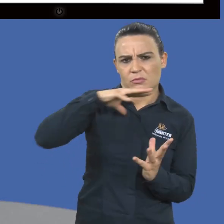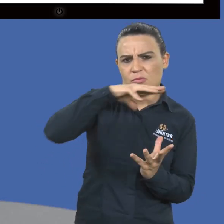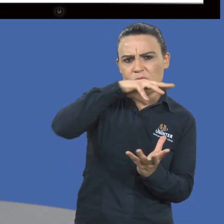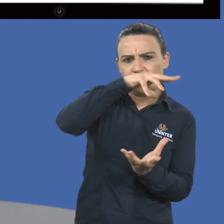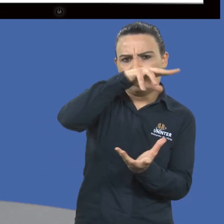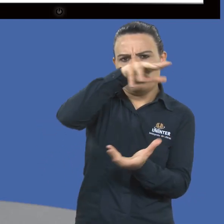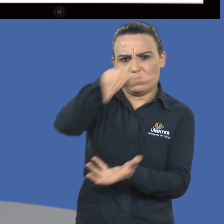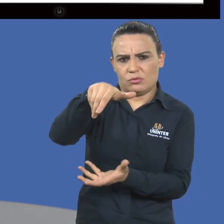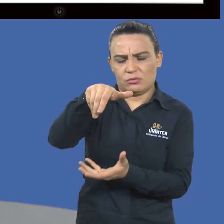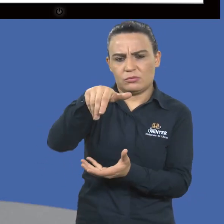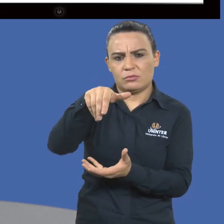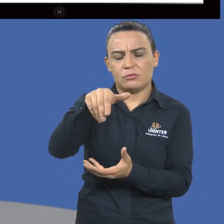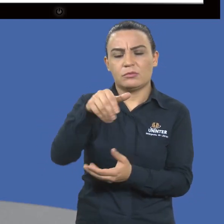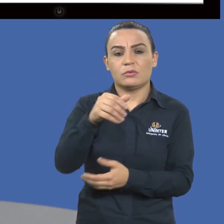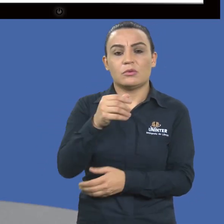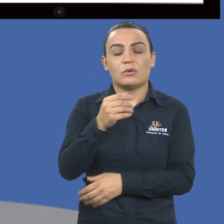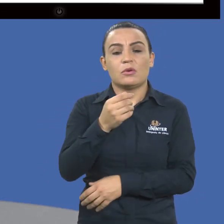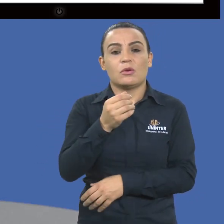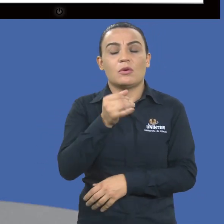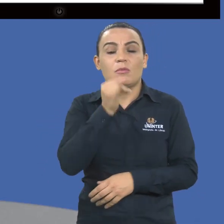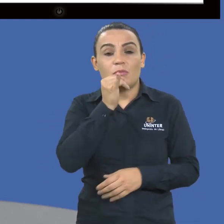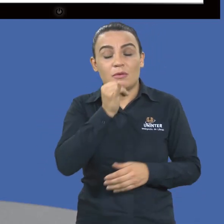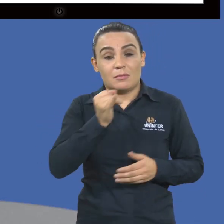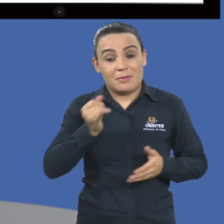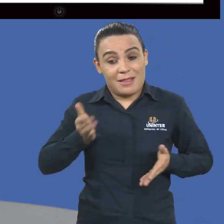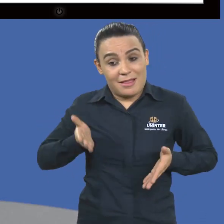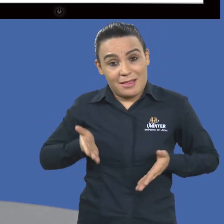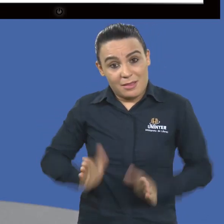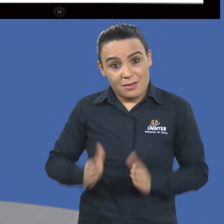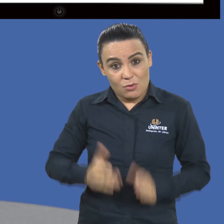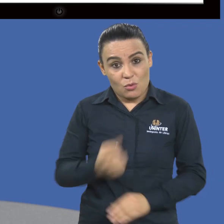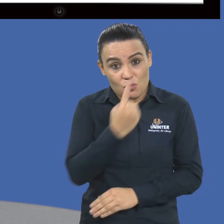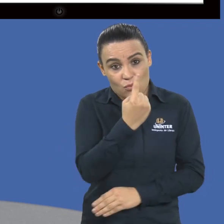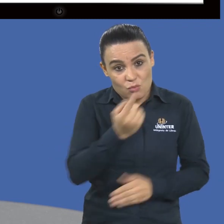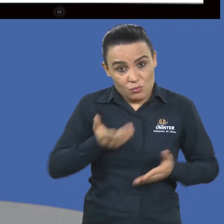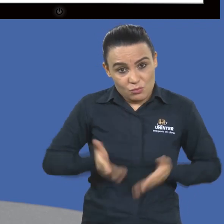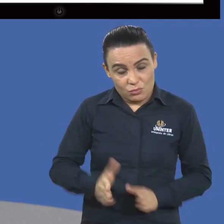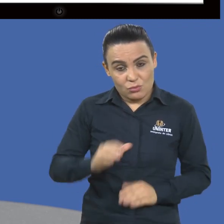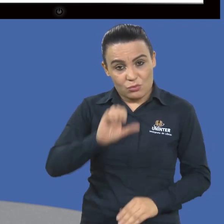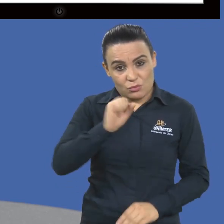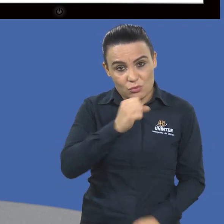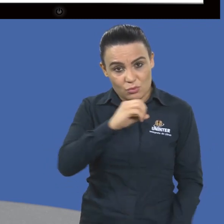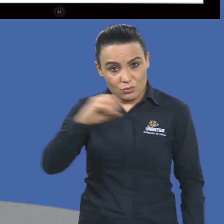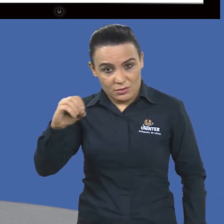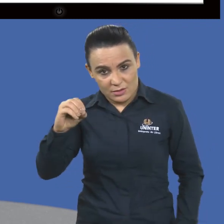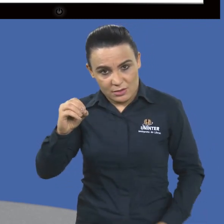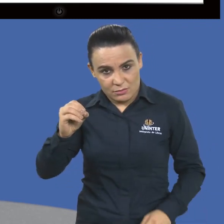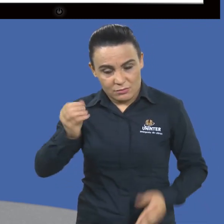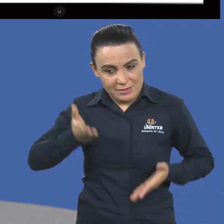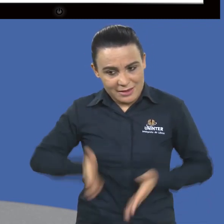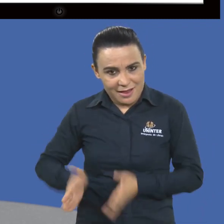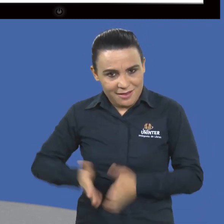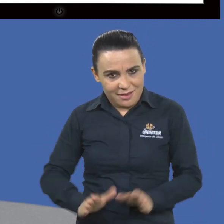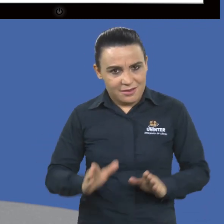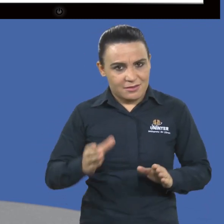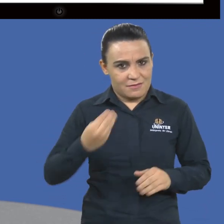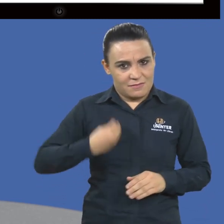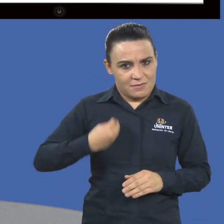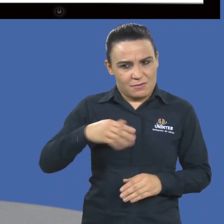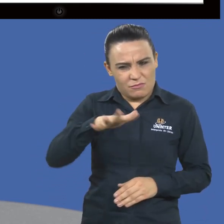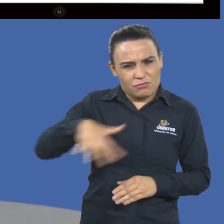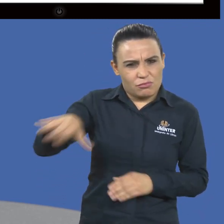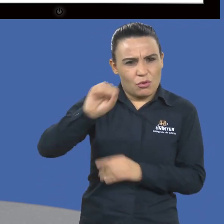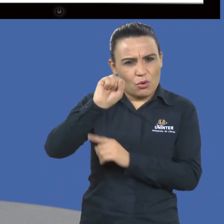qualquer lugar do mundo, 1 a cada 800 nascidos vivos tem a síndrome de